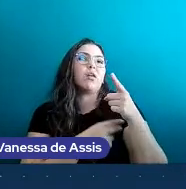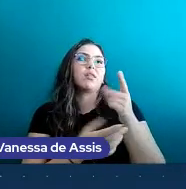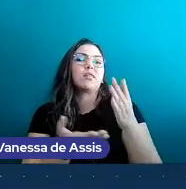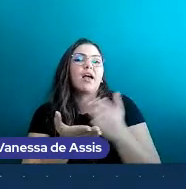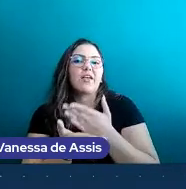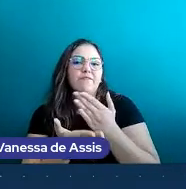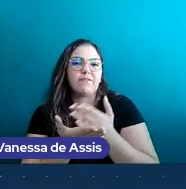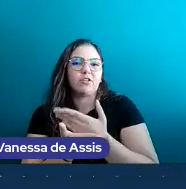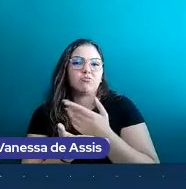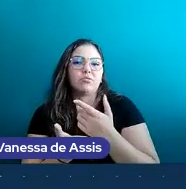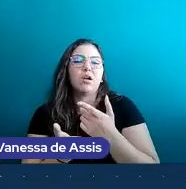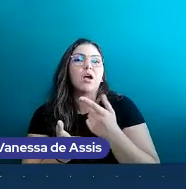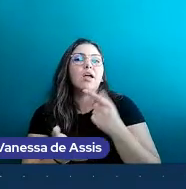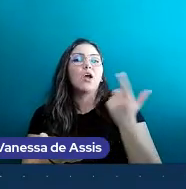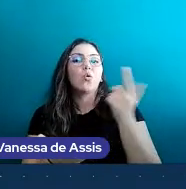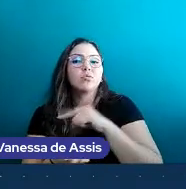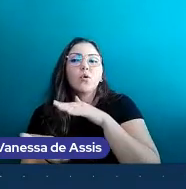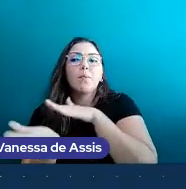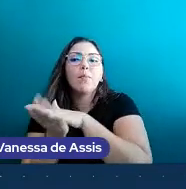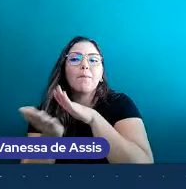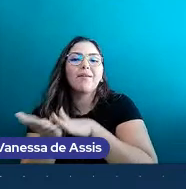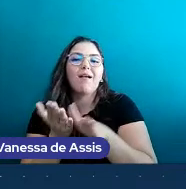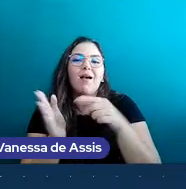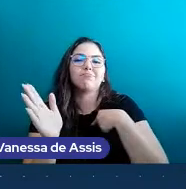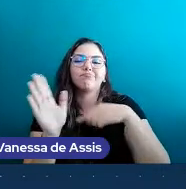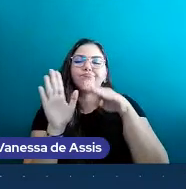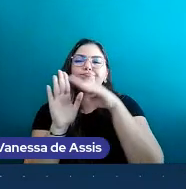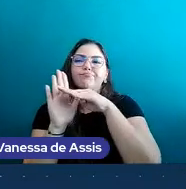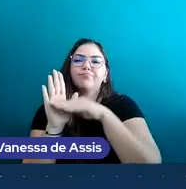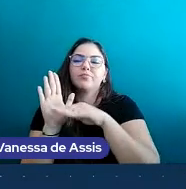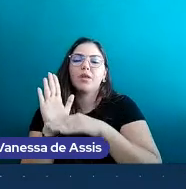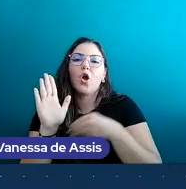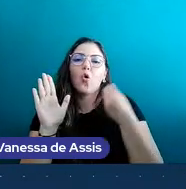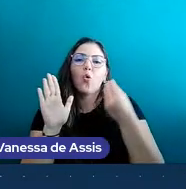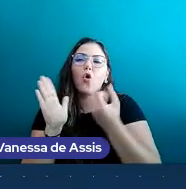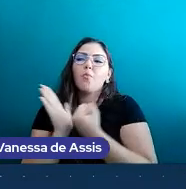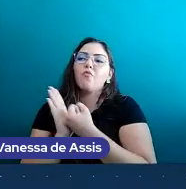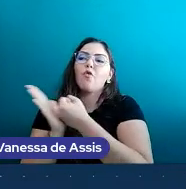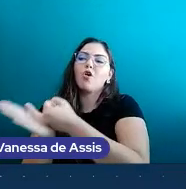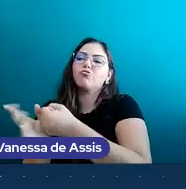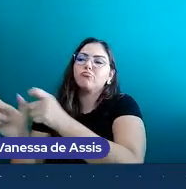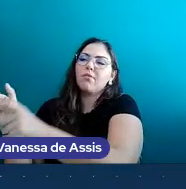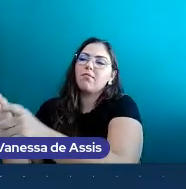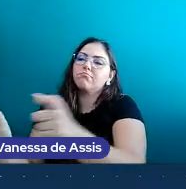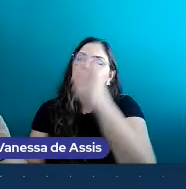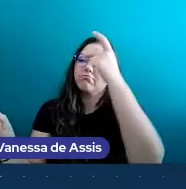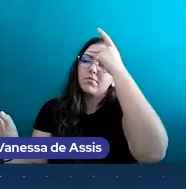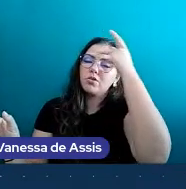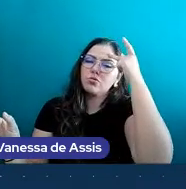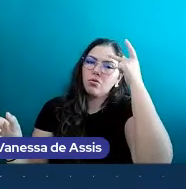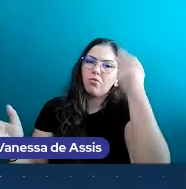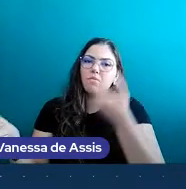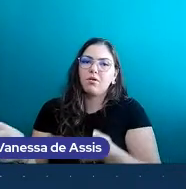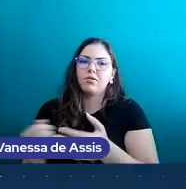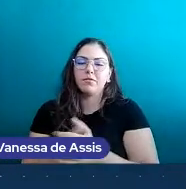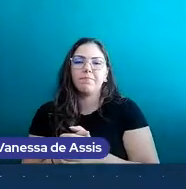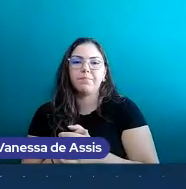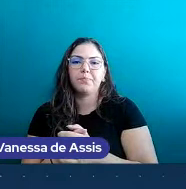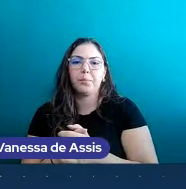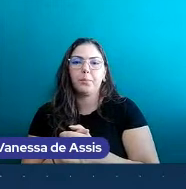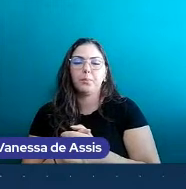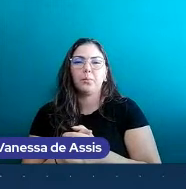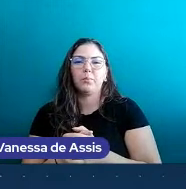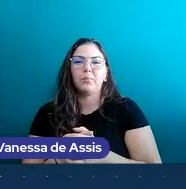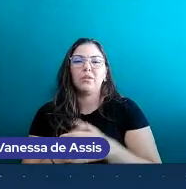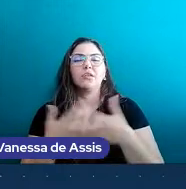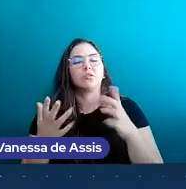checklist. Então, aquilo que eu, que nós, né, pesquisa não se faz sozinho, descobrimos com a pesquisa, com o